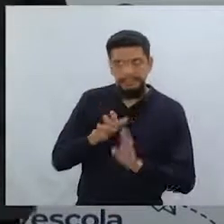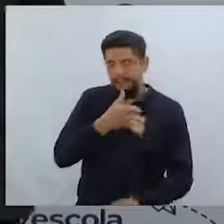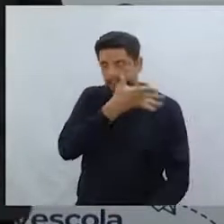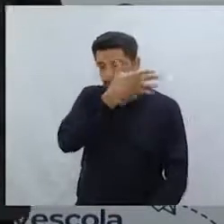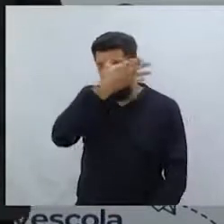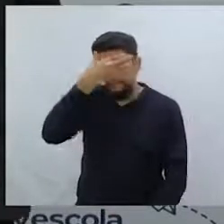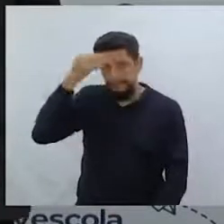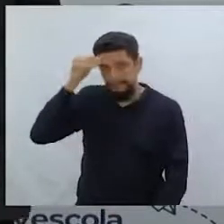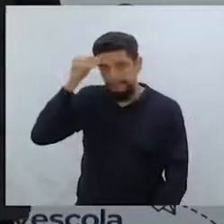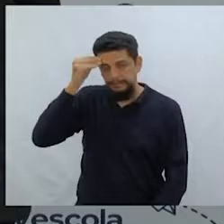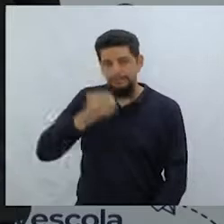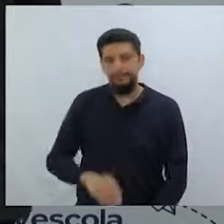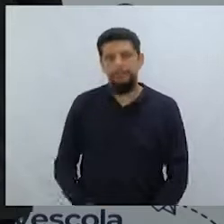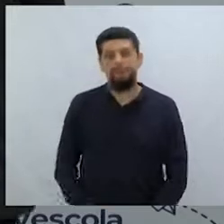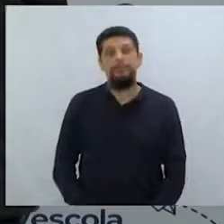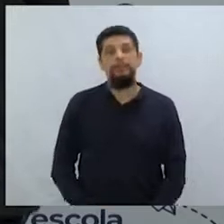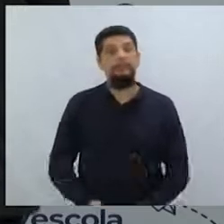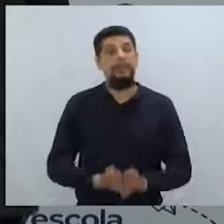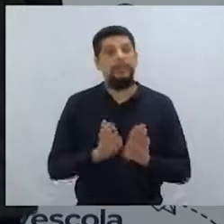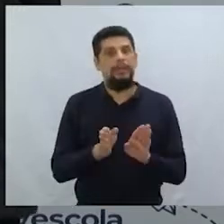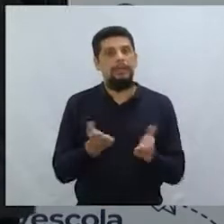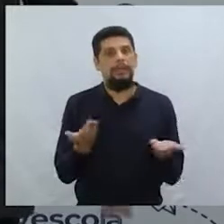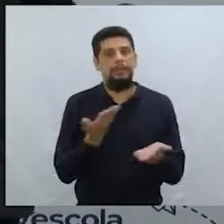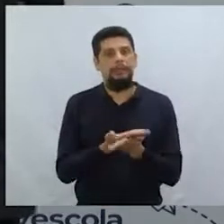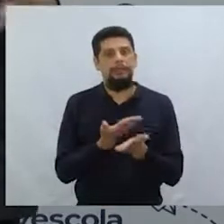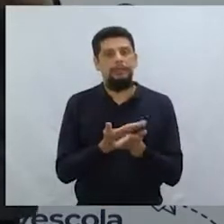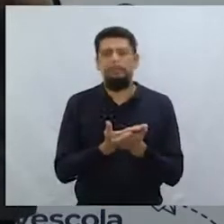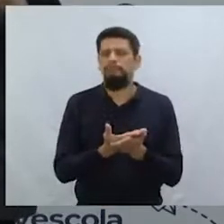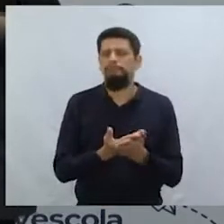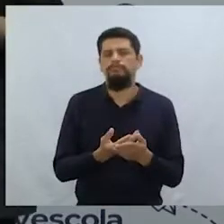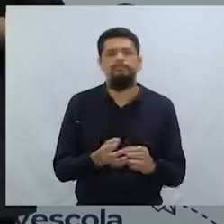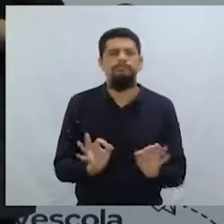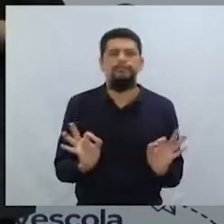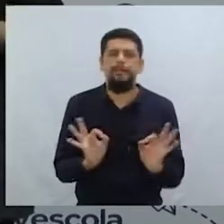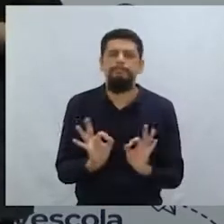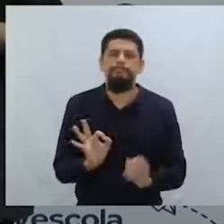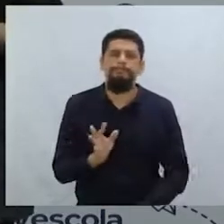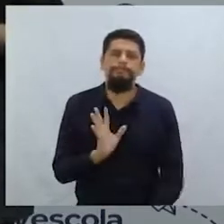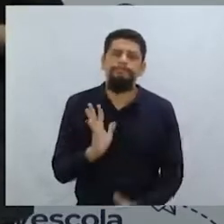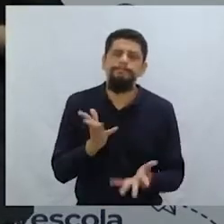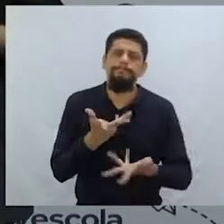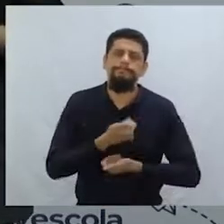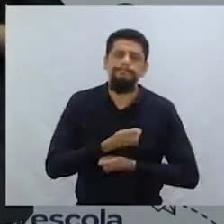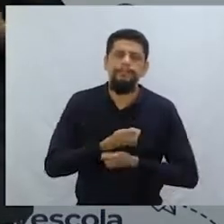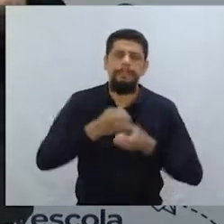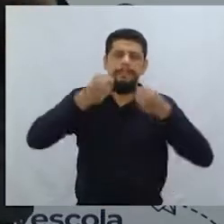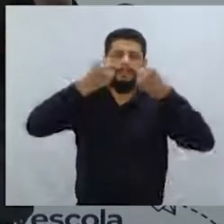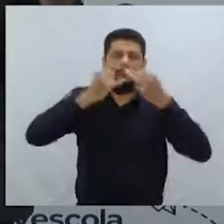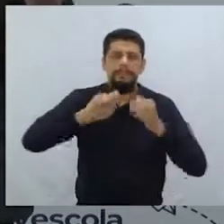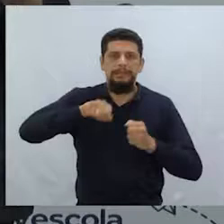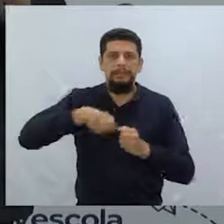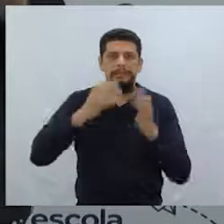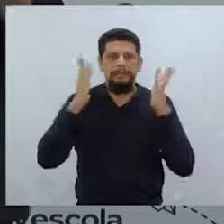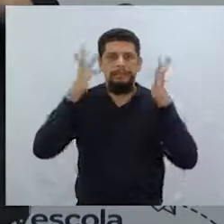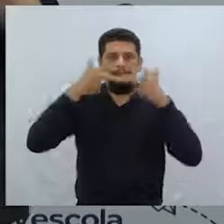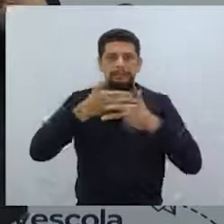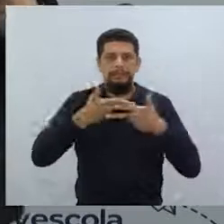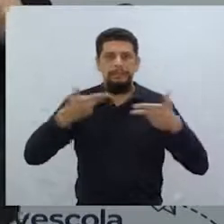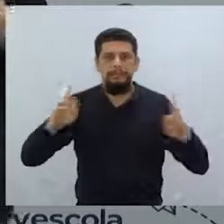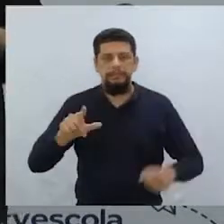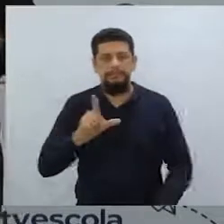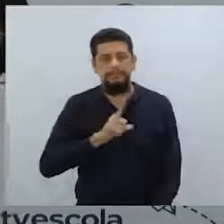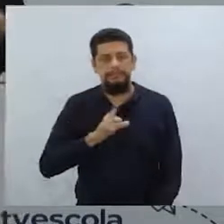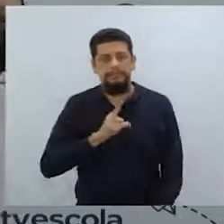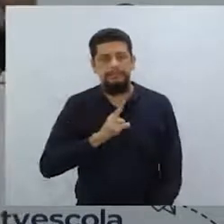professora Márcia já estava se esquecendo. Mas a nossa aula foi tão fofinha hoje, não foi? Falamos lá dos animais